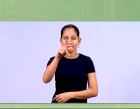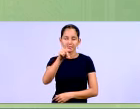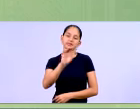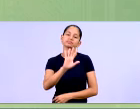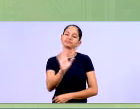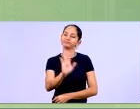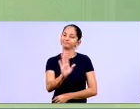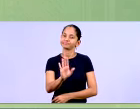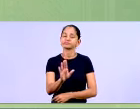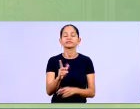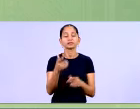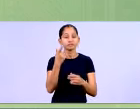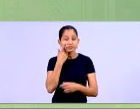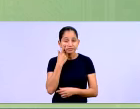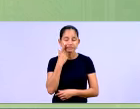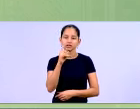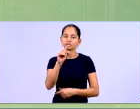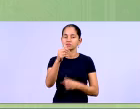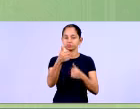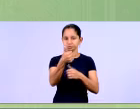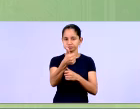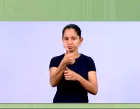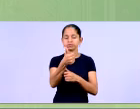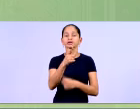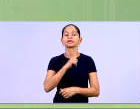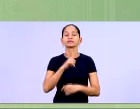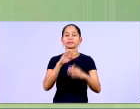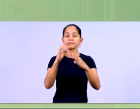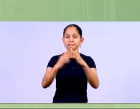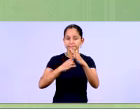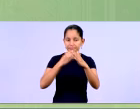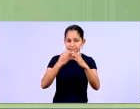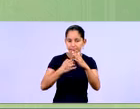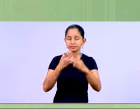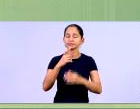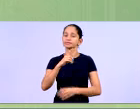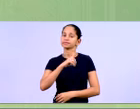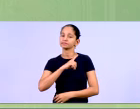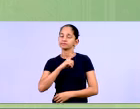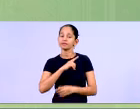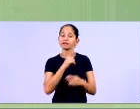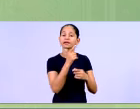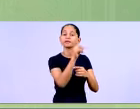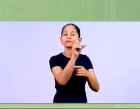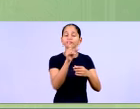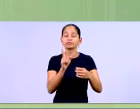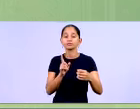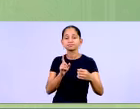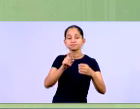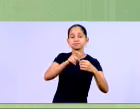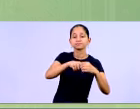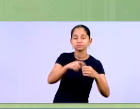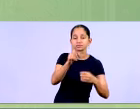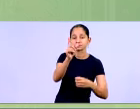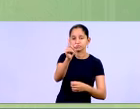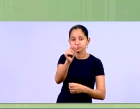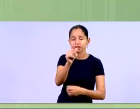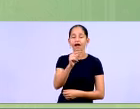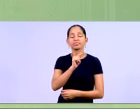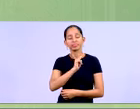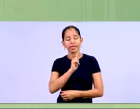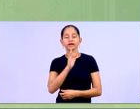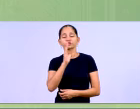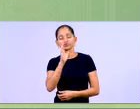lá. Características. Empresas que participam de outras empresas no capital. São empresas que